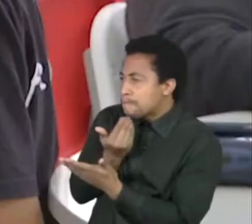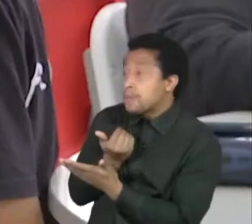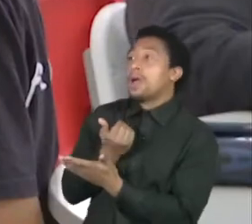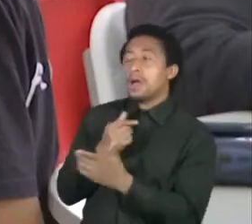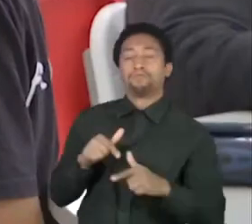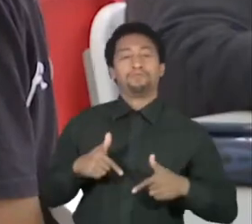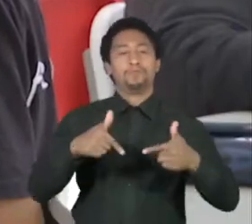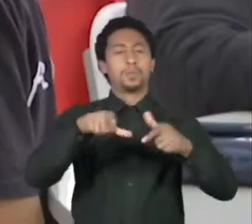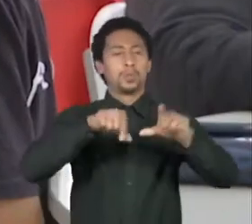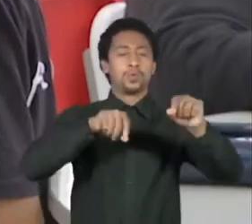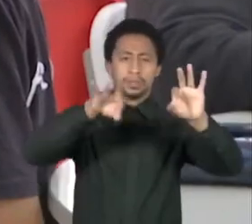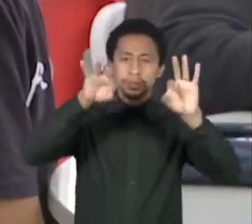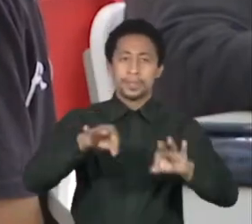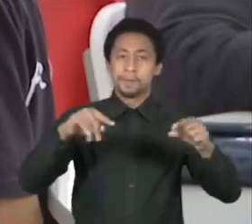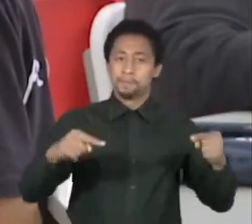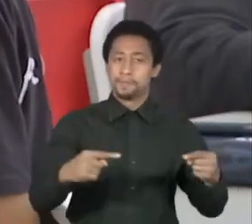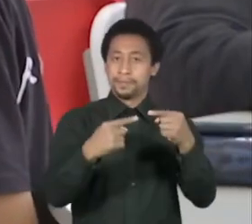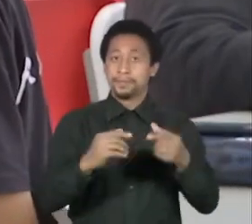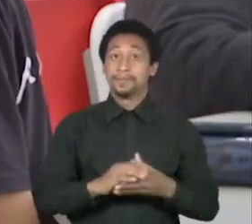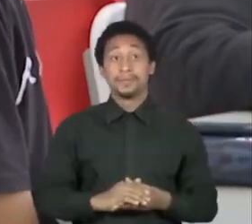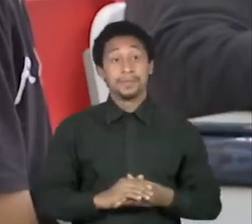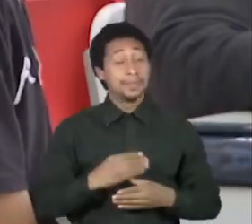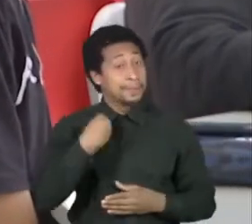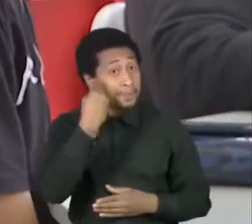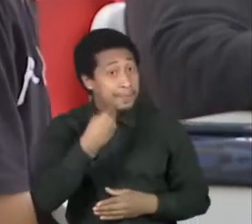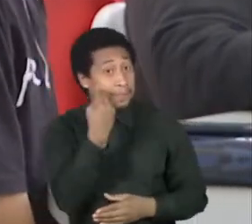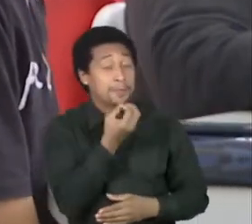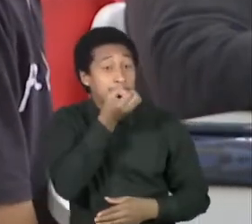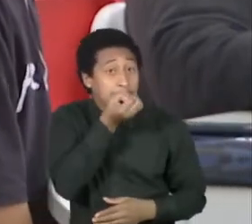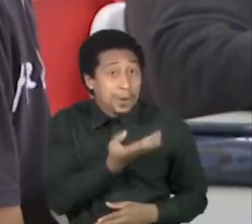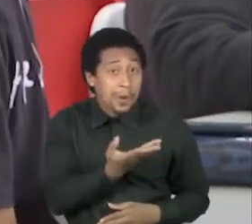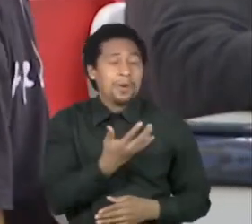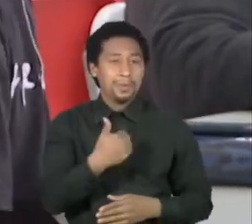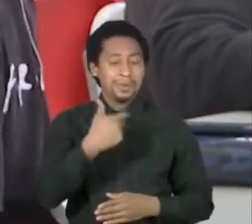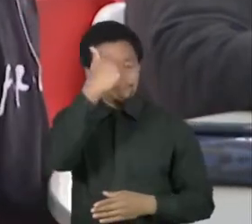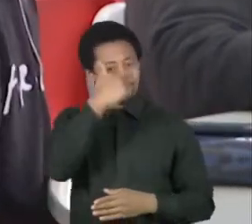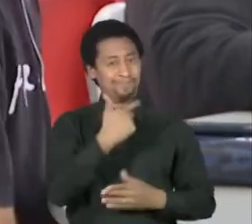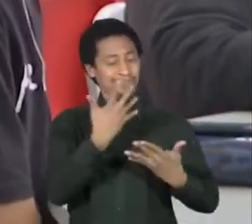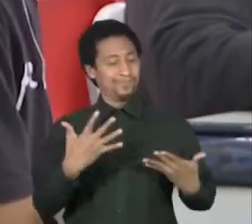aula. Eu acho que vai ser uma experiência muito boa, assim, para eu poder exercer a minha cidadania.